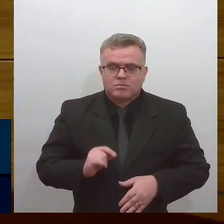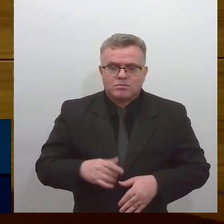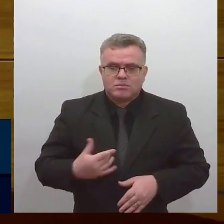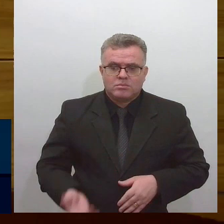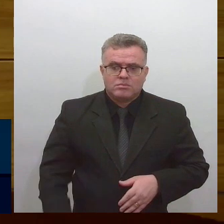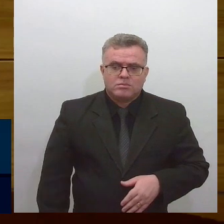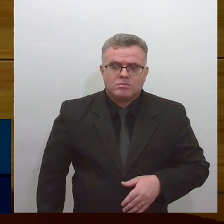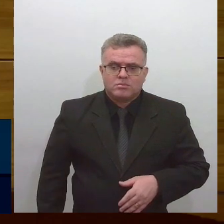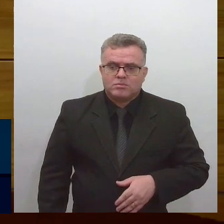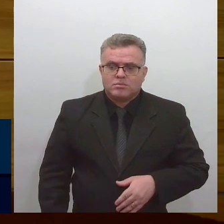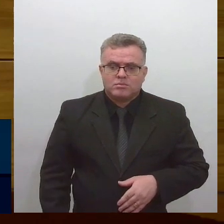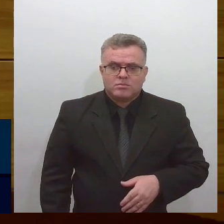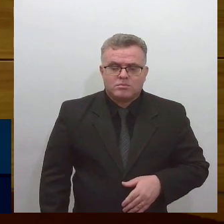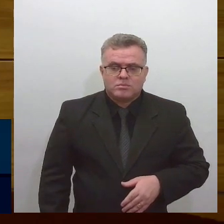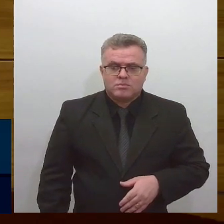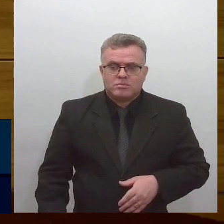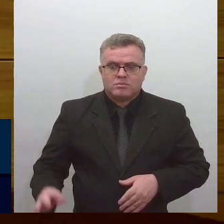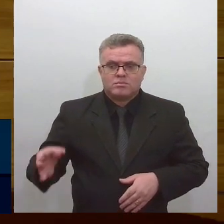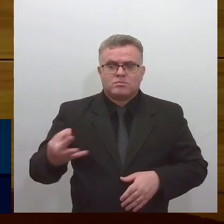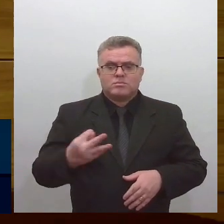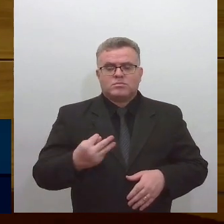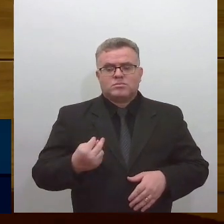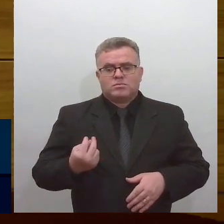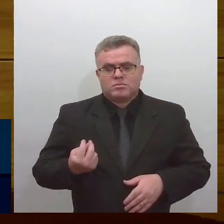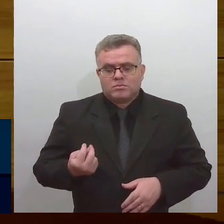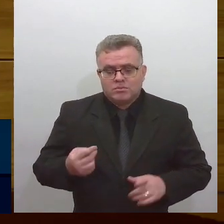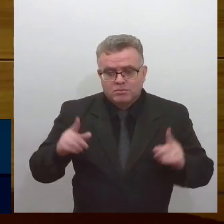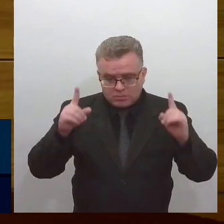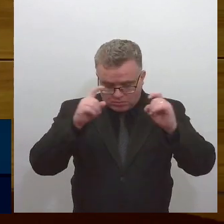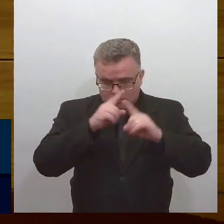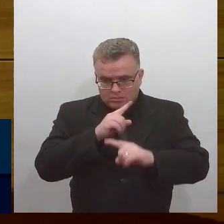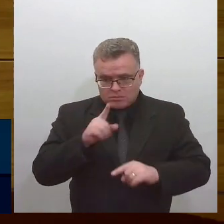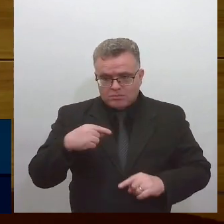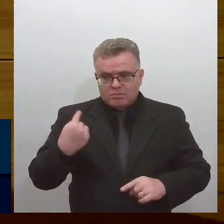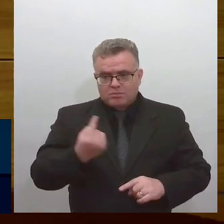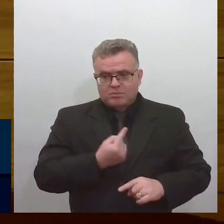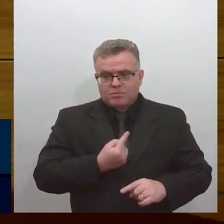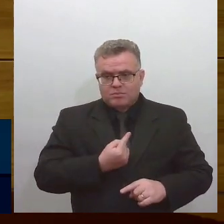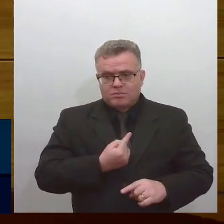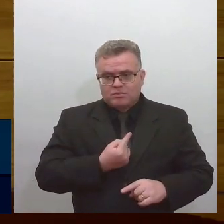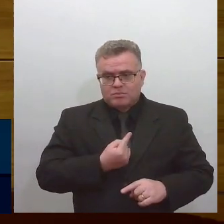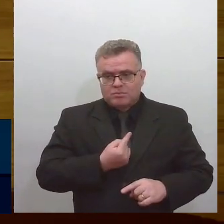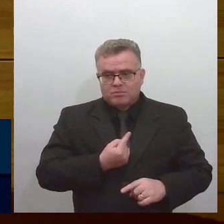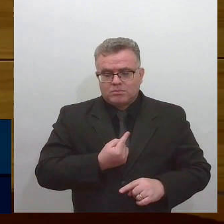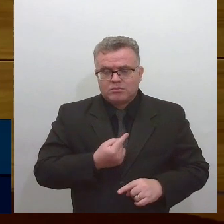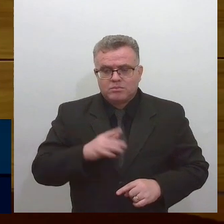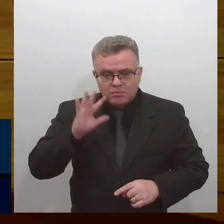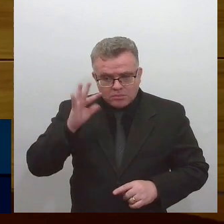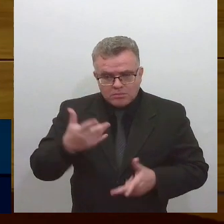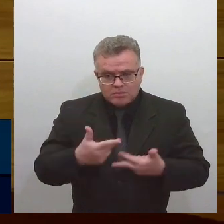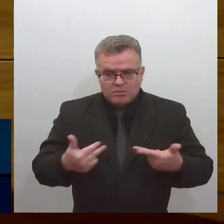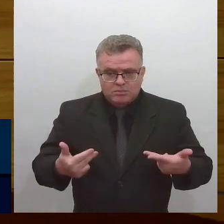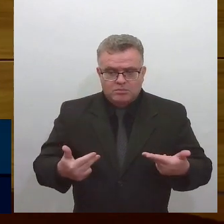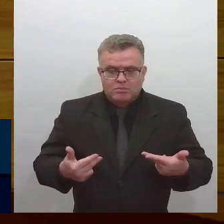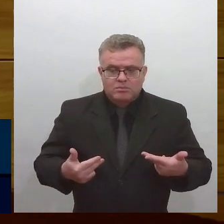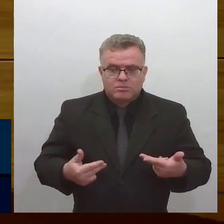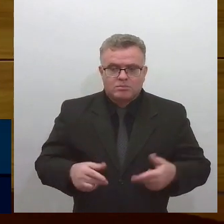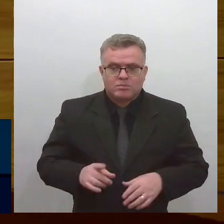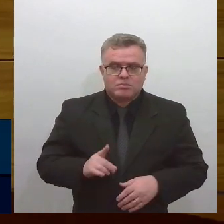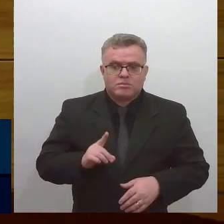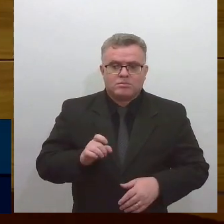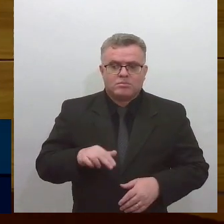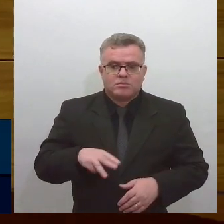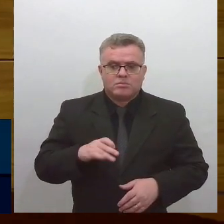muito complicado sobre o ponto de vista de quando nós vamos licitar algo então quando o denit Ele toma uma decisão